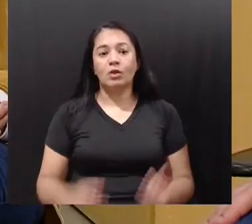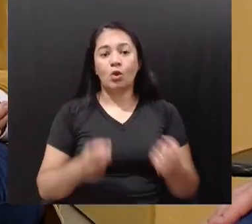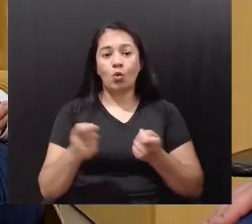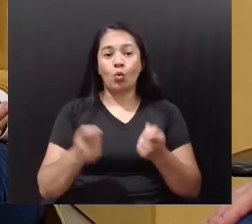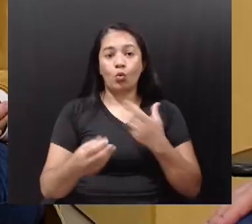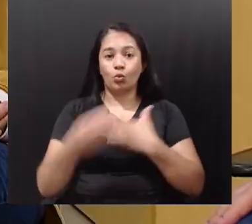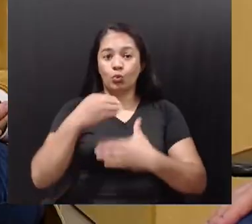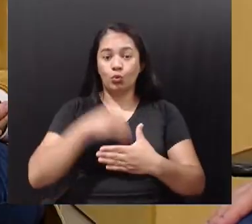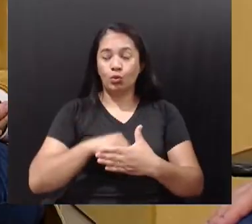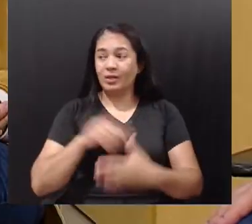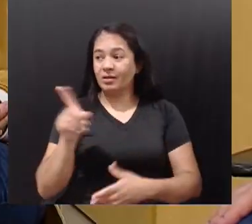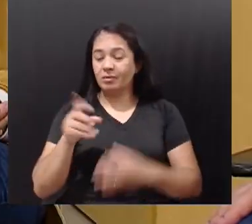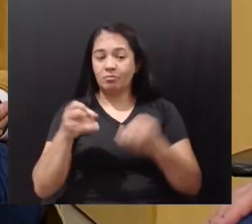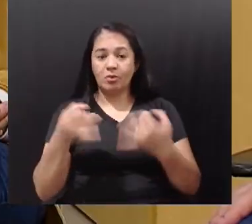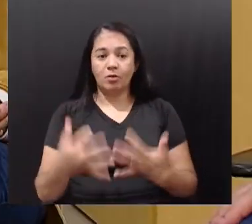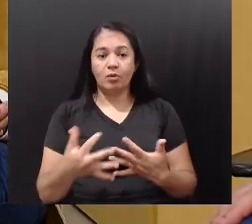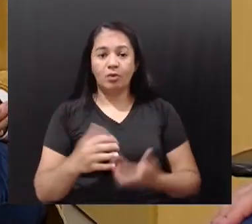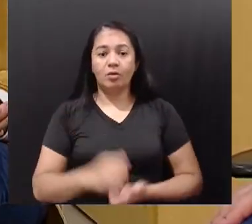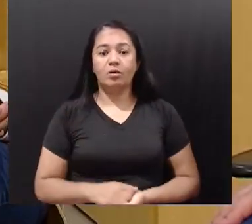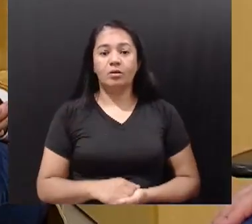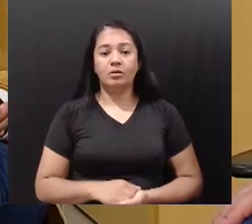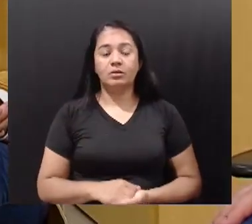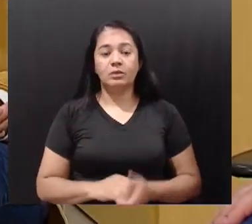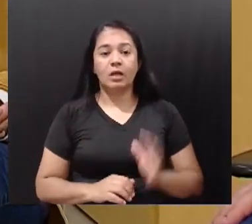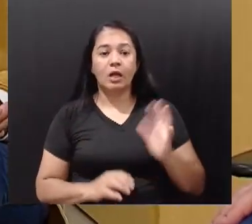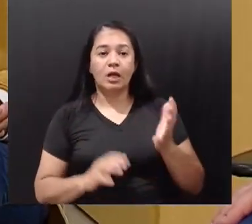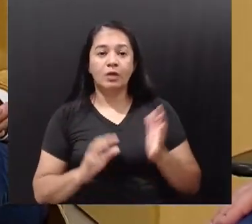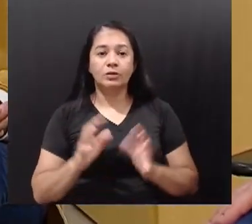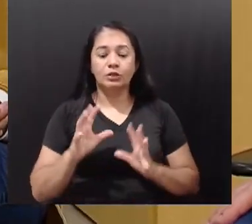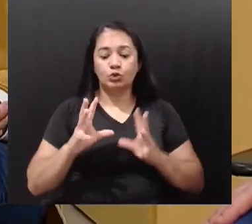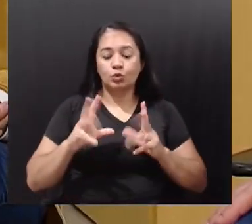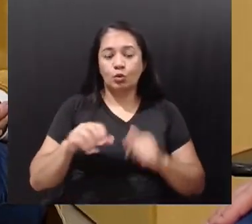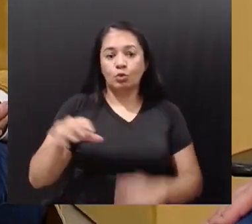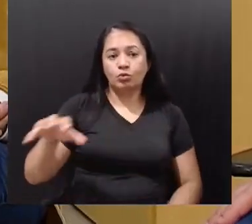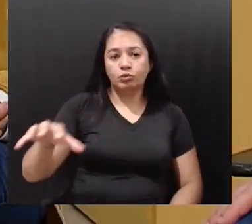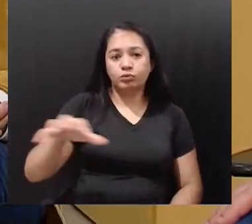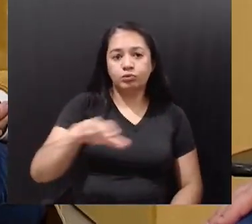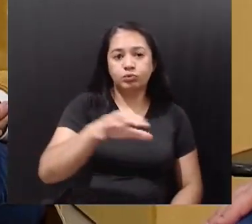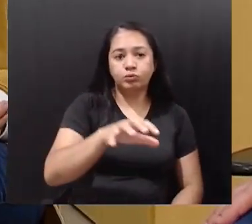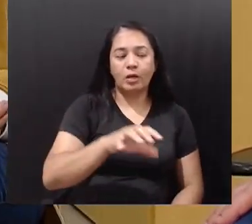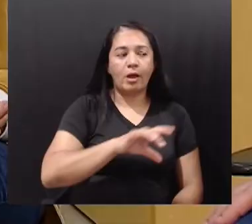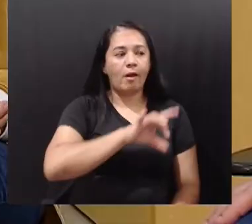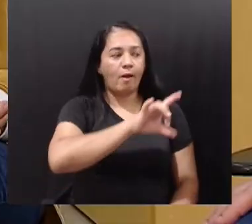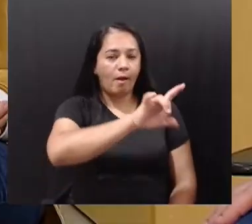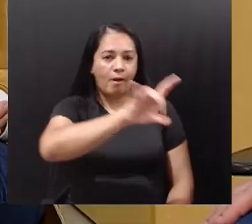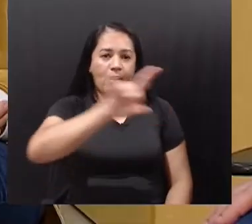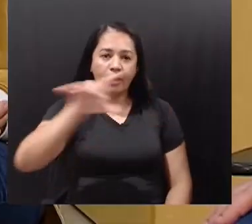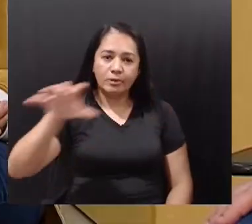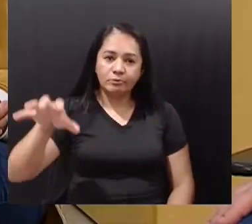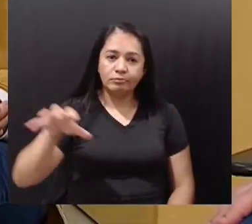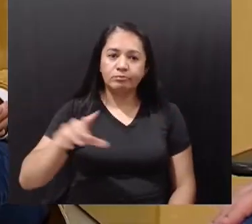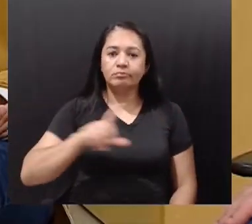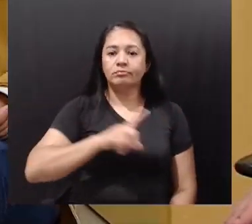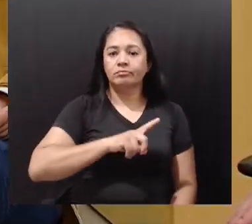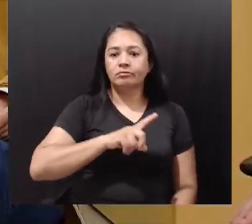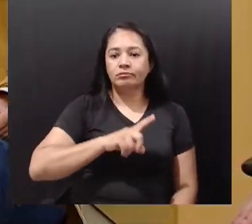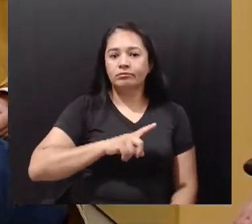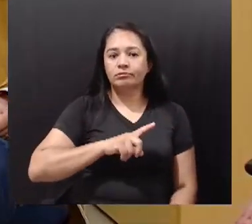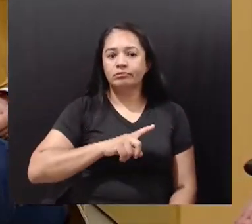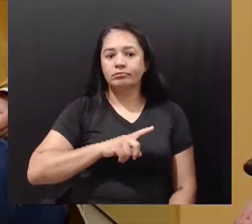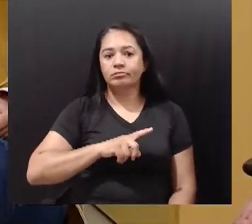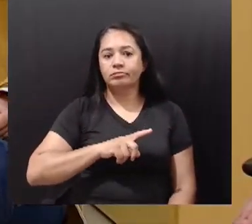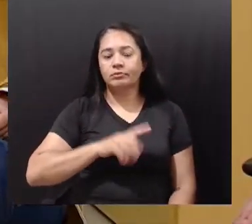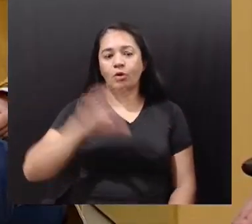falou, ele acontece em todos os setores, né? Então, assim, cada setor tem lá as suas rotinas de